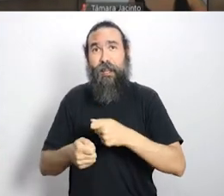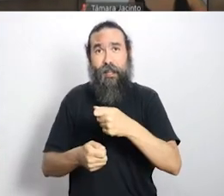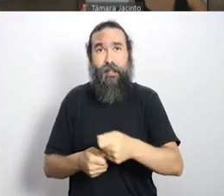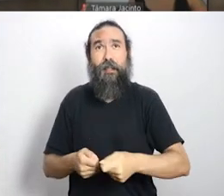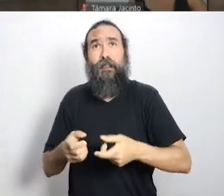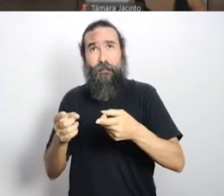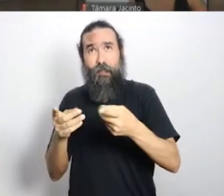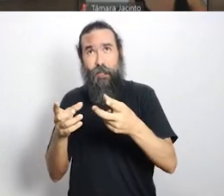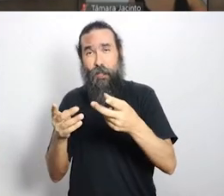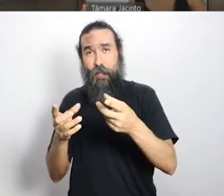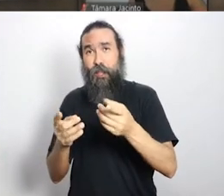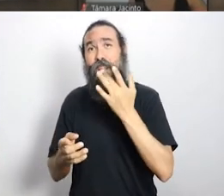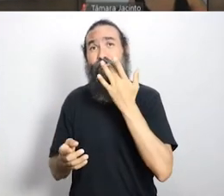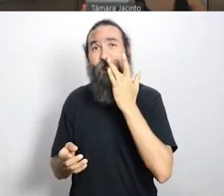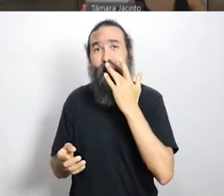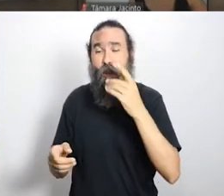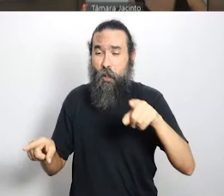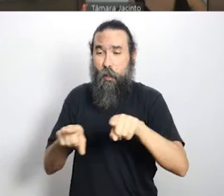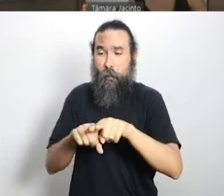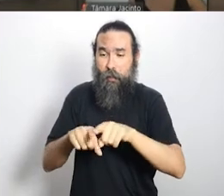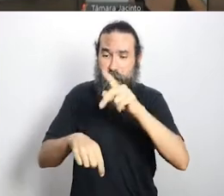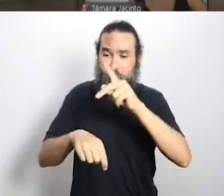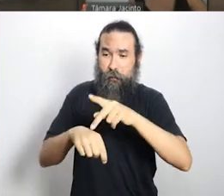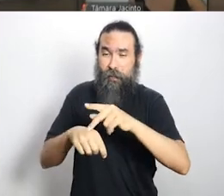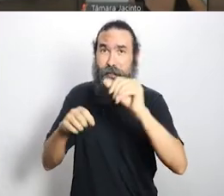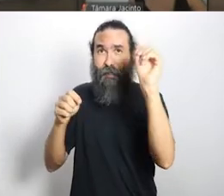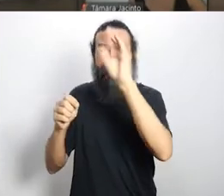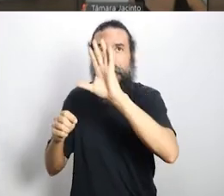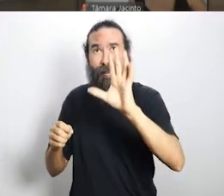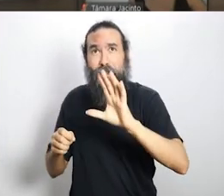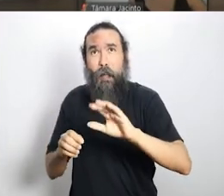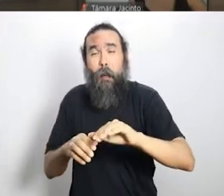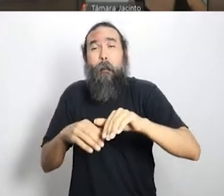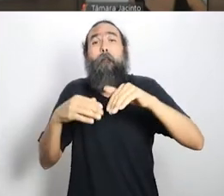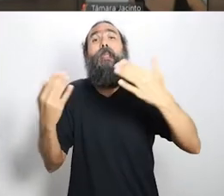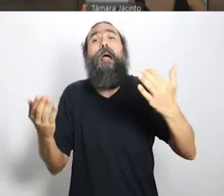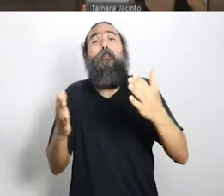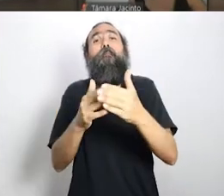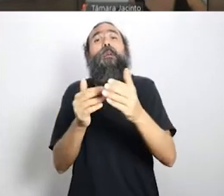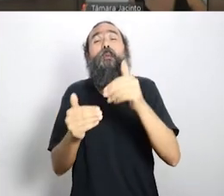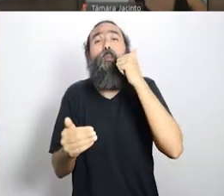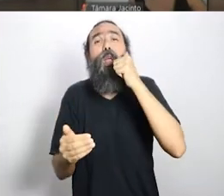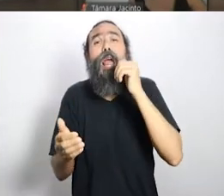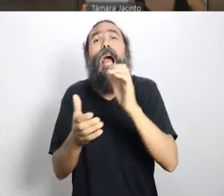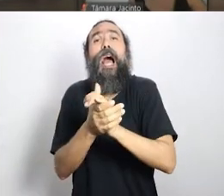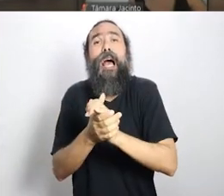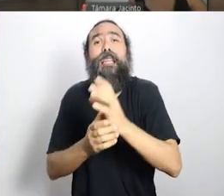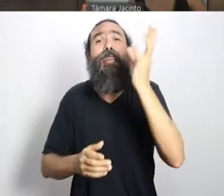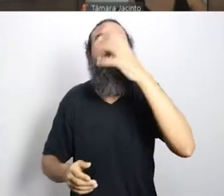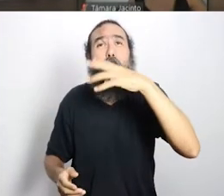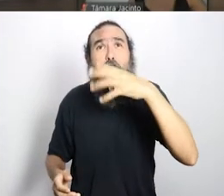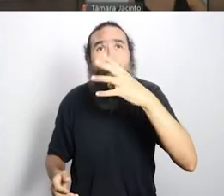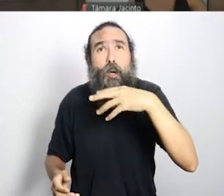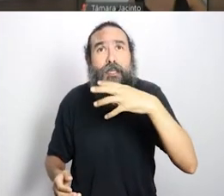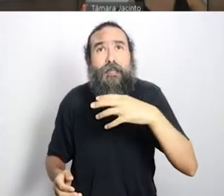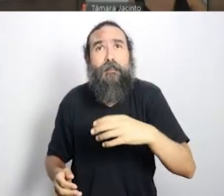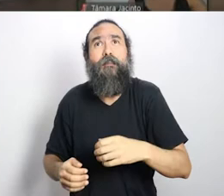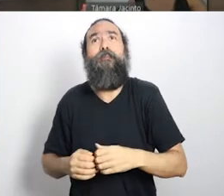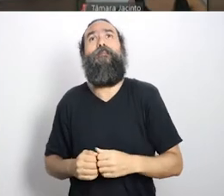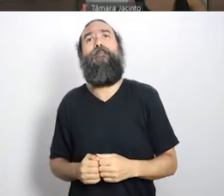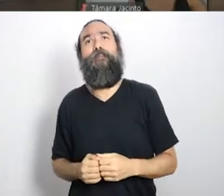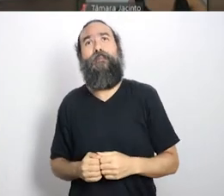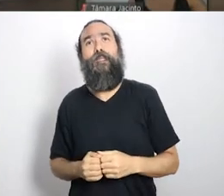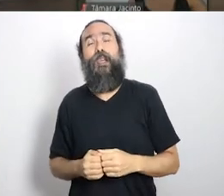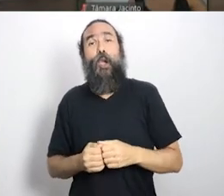de ouro e de diamante. Pra que pede casamento, amor simbirrante? Comprador de